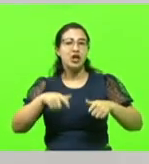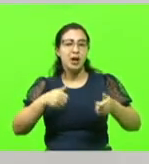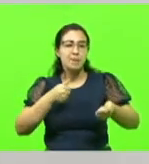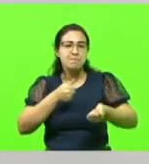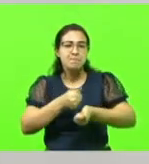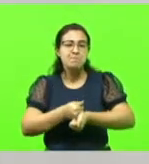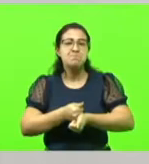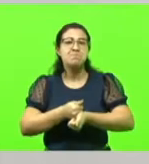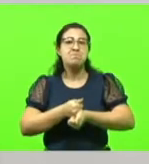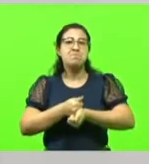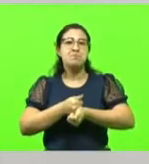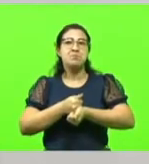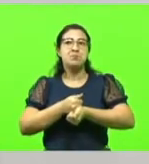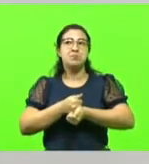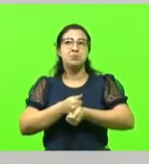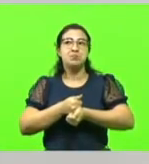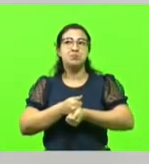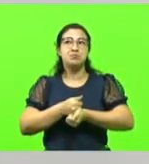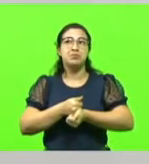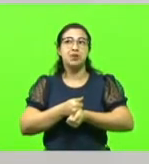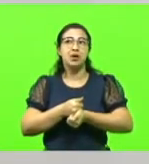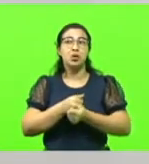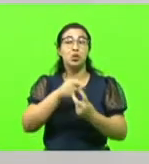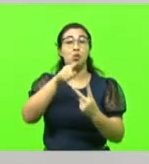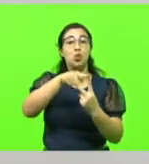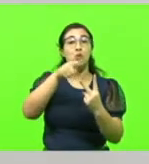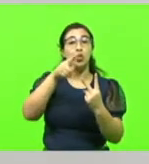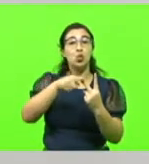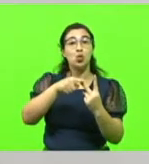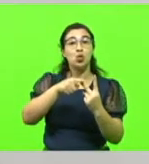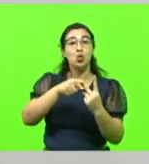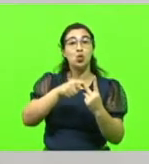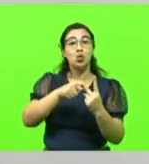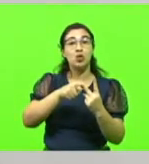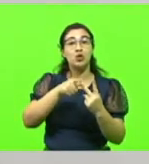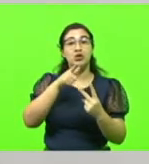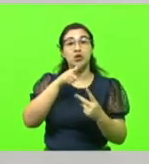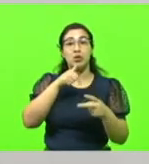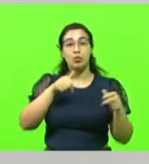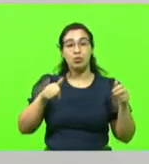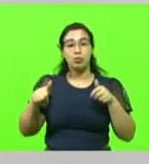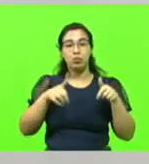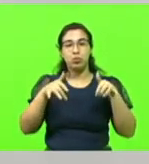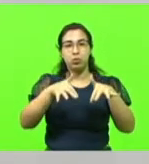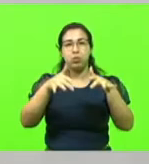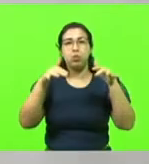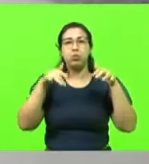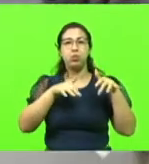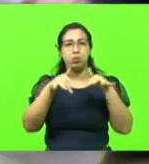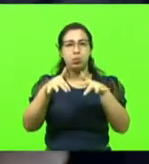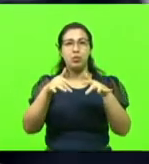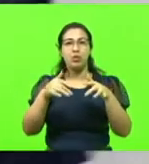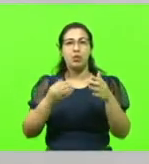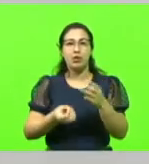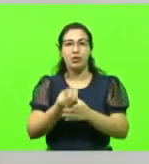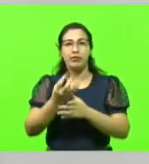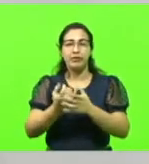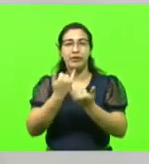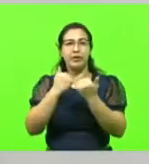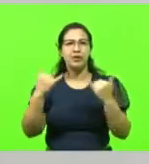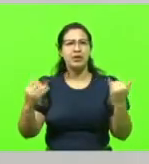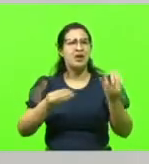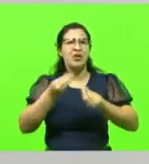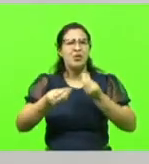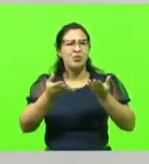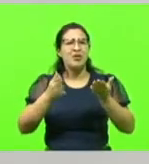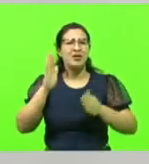ele conta com, na sua proximidade com duas das maiores hidrelétricas do país. E como que um Estado que está do lado de duas das maiores